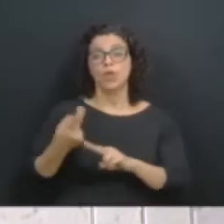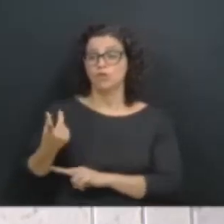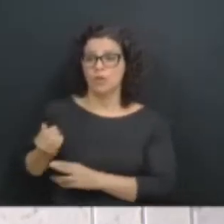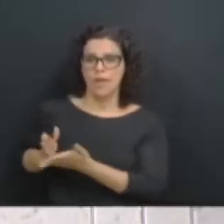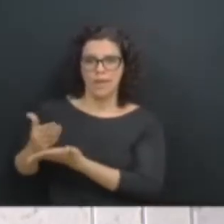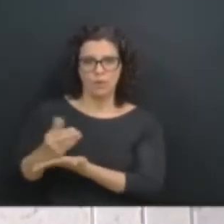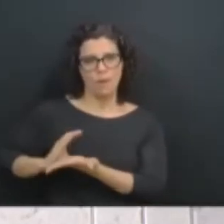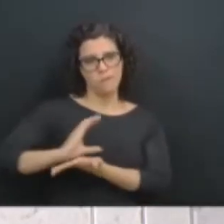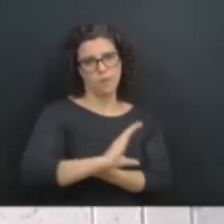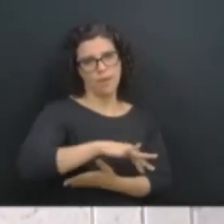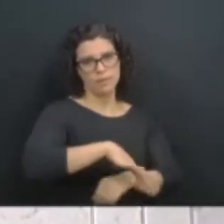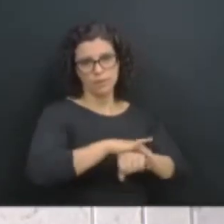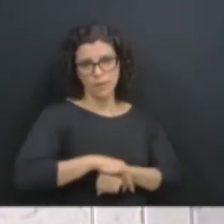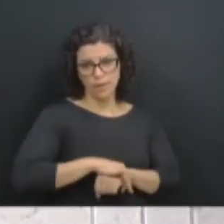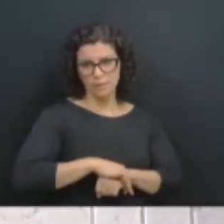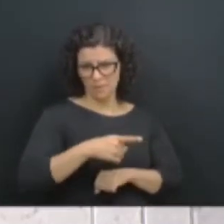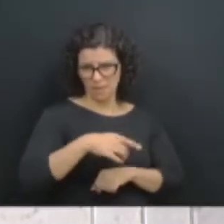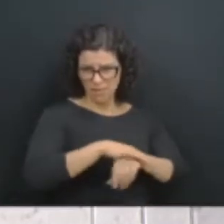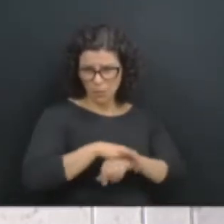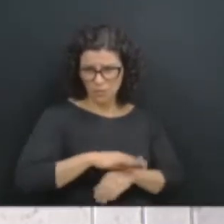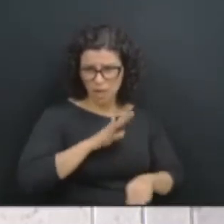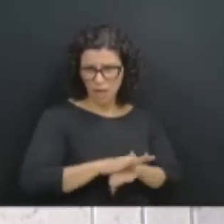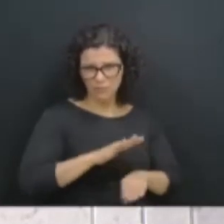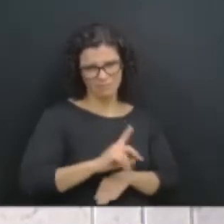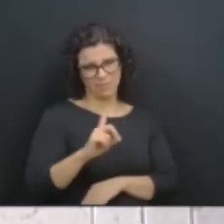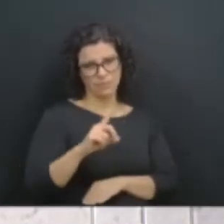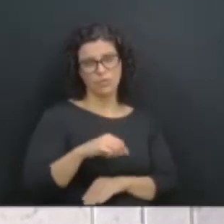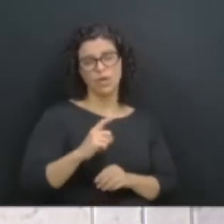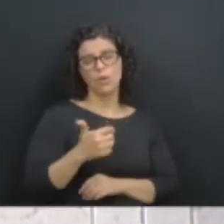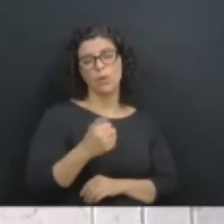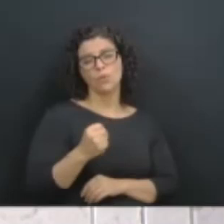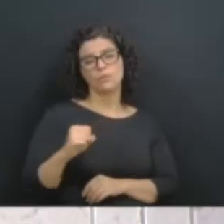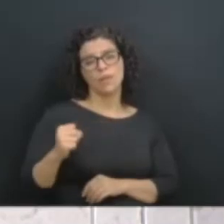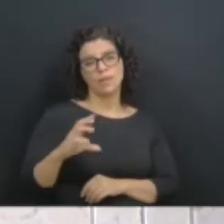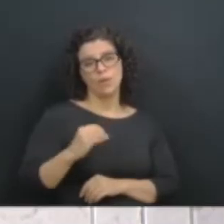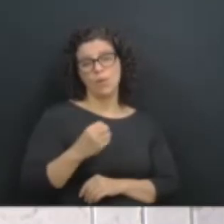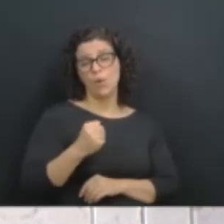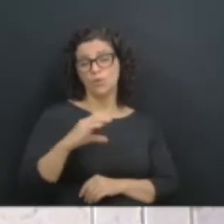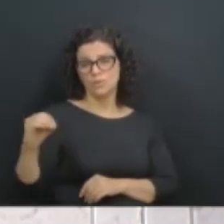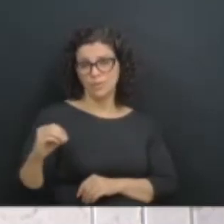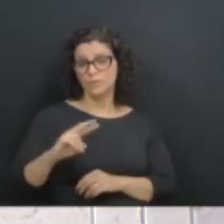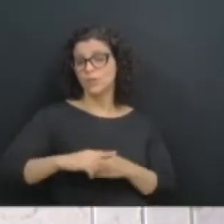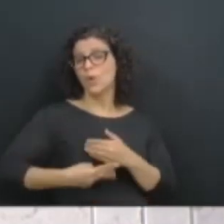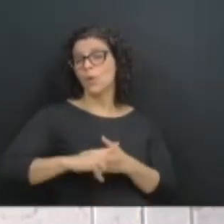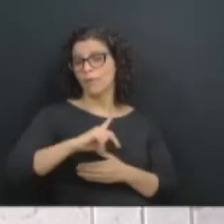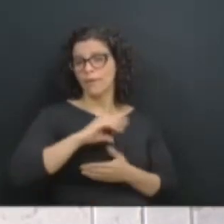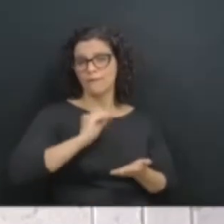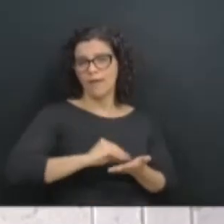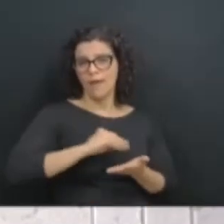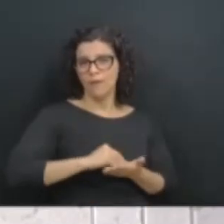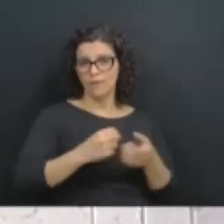de arrecadação. Mas não, aumentou-se apenas 800. Qual que é a consequência disso?